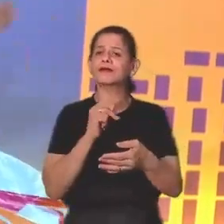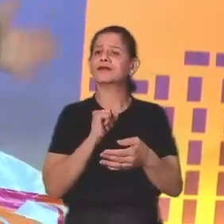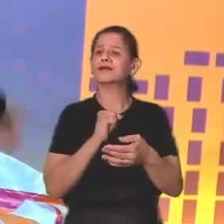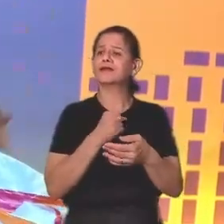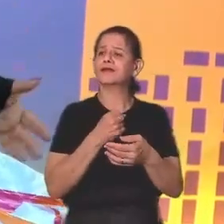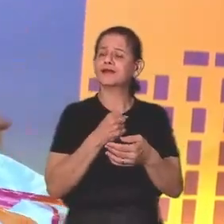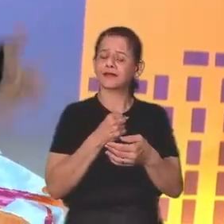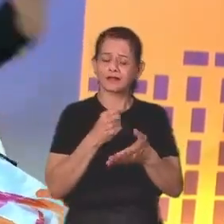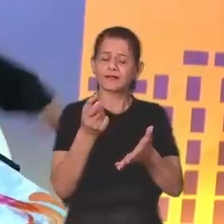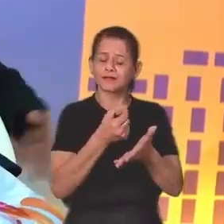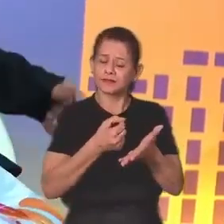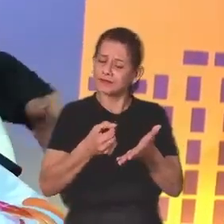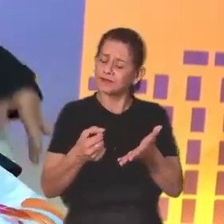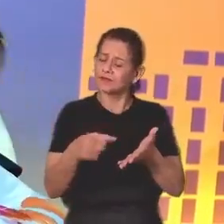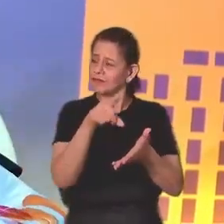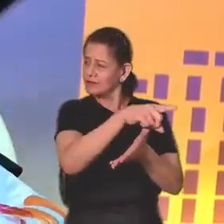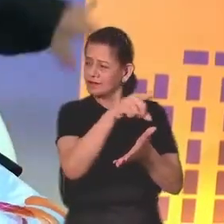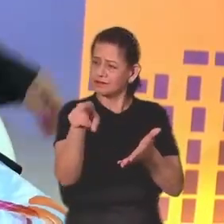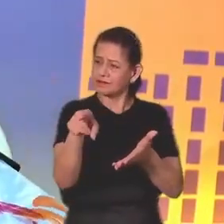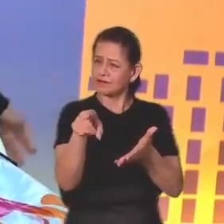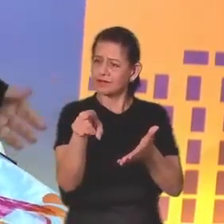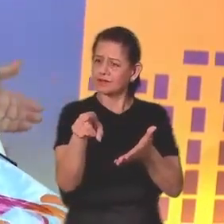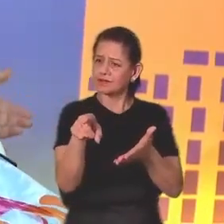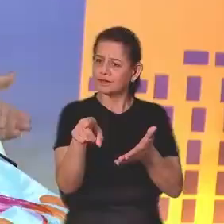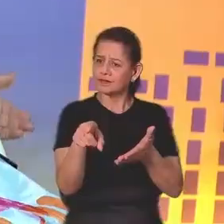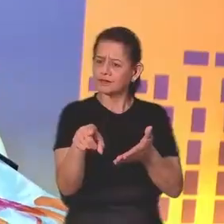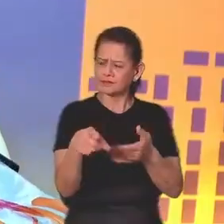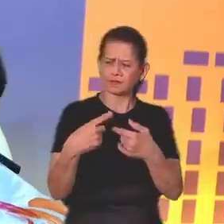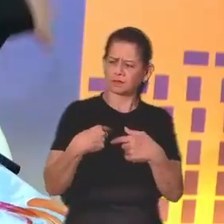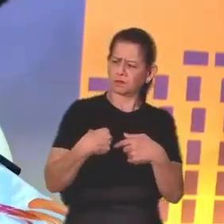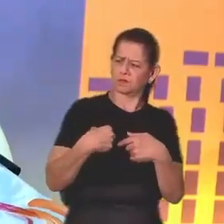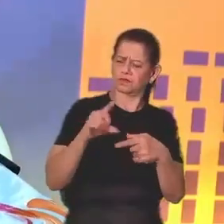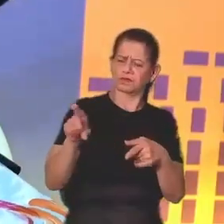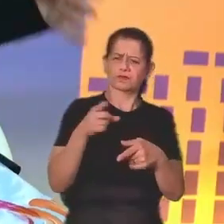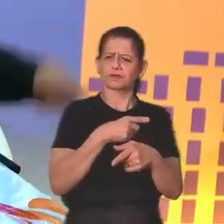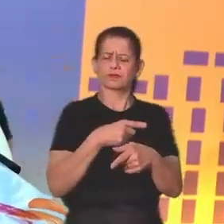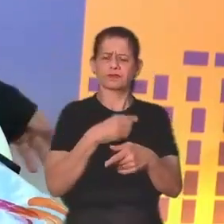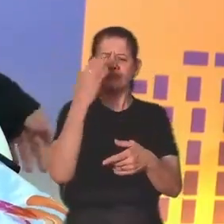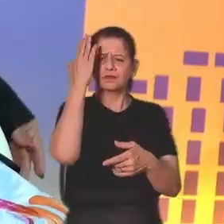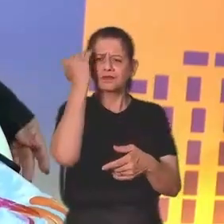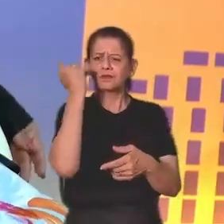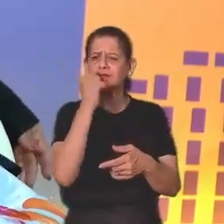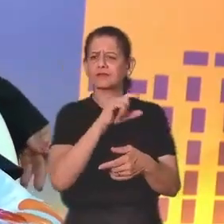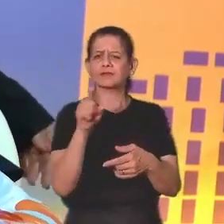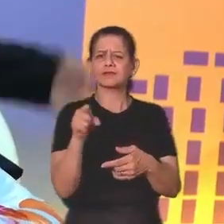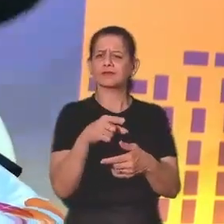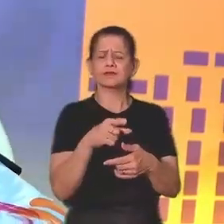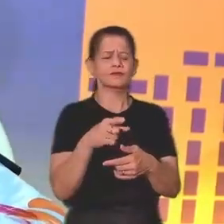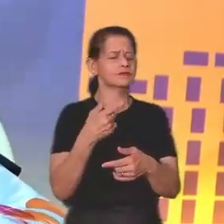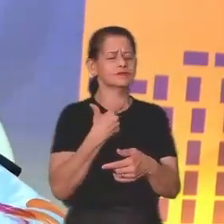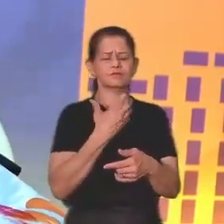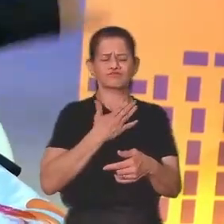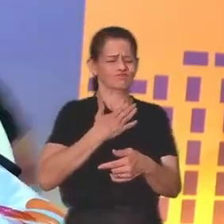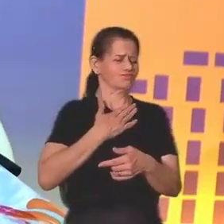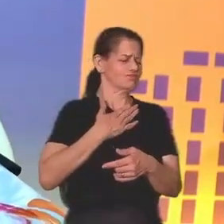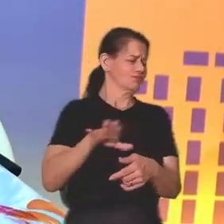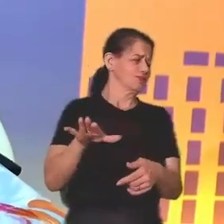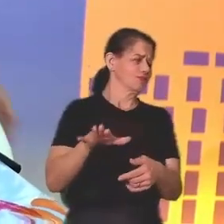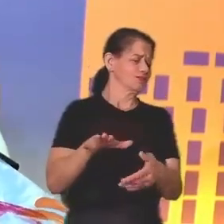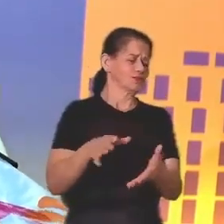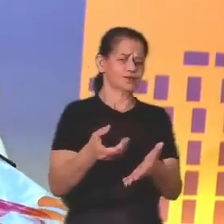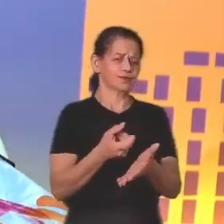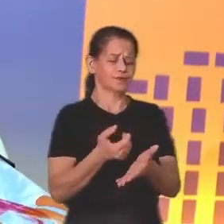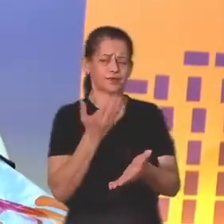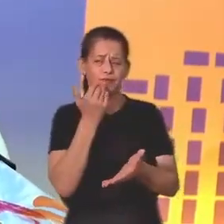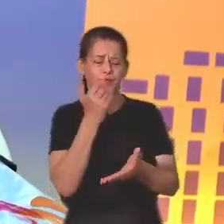não, ela é escritora, sim, que ficou brava mesmo com ele. Aí eles chamou, e eu não estava querendo comer, não, porque eu gosto de comer as